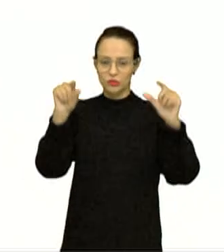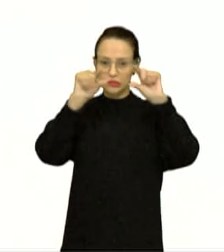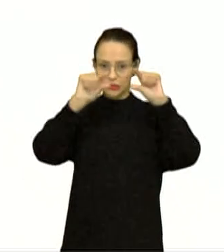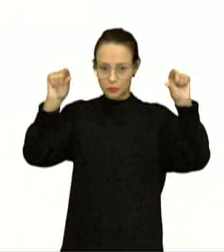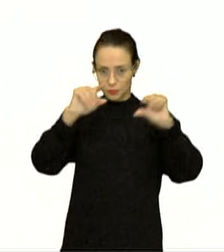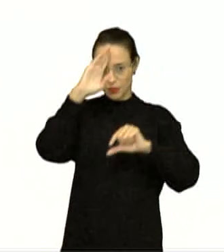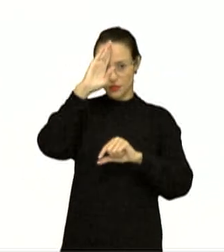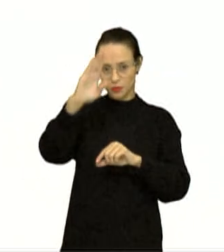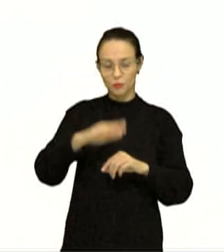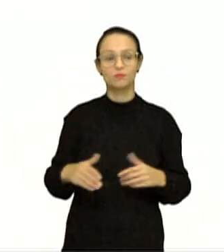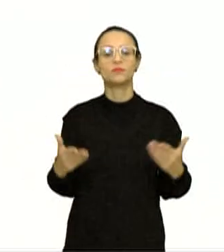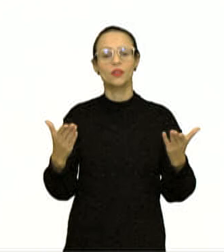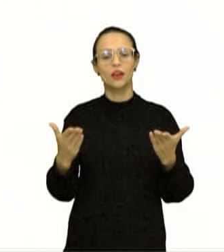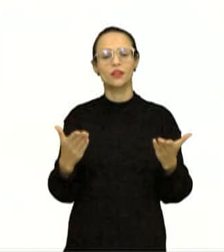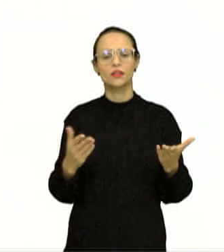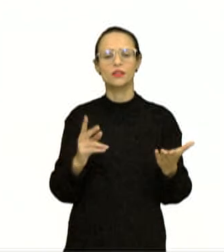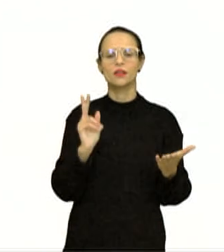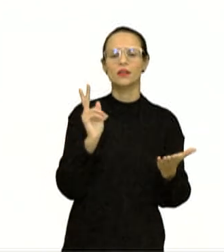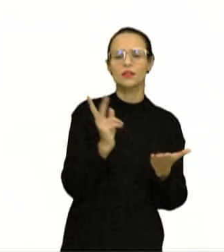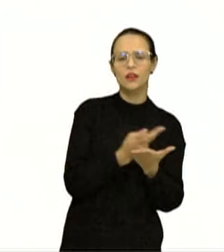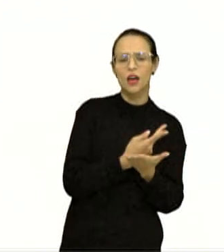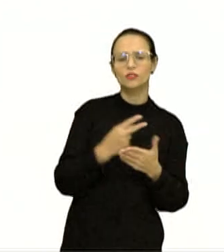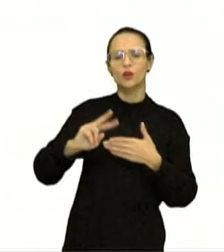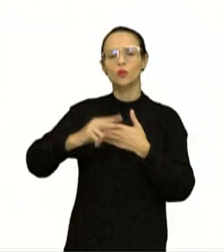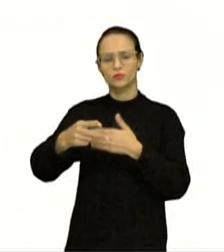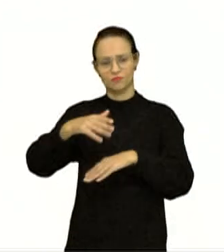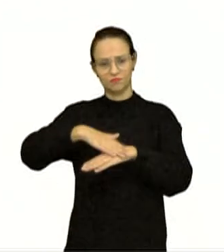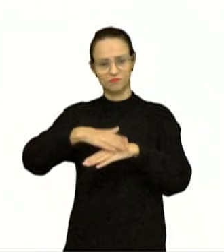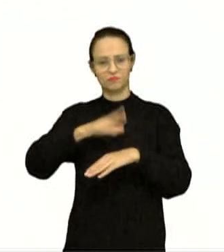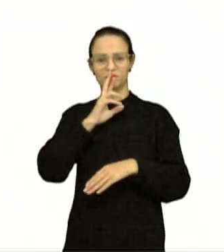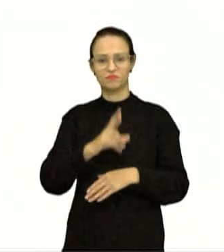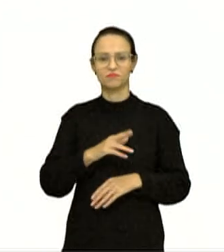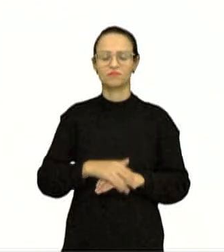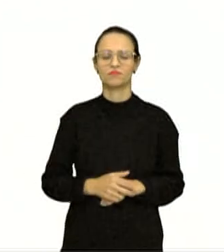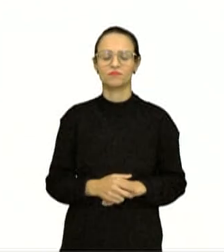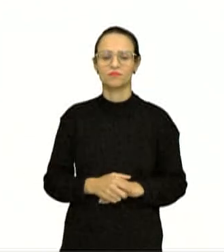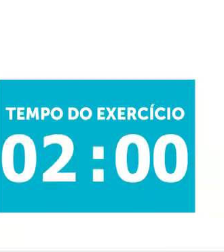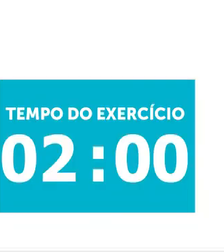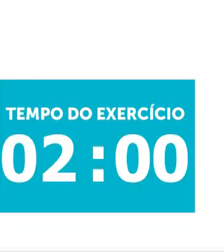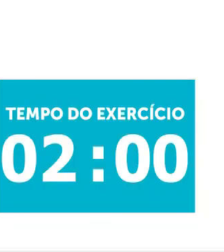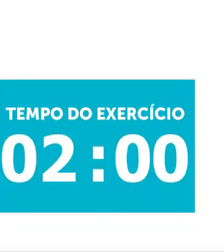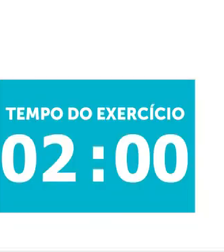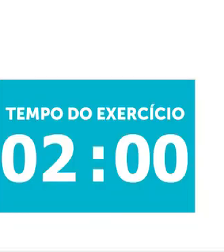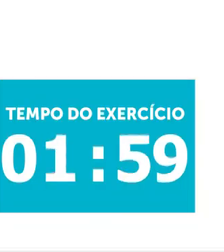principal? E aí, causa ou consequência? Responda.